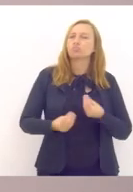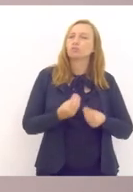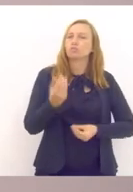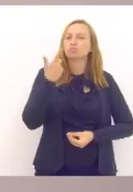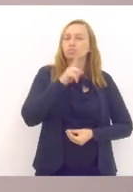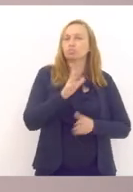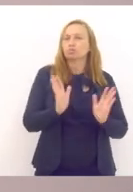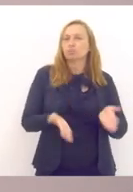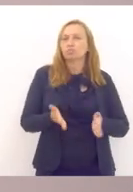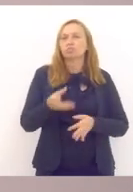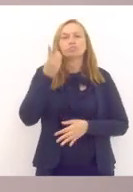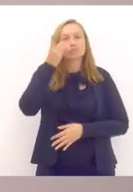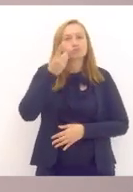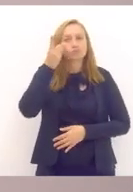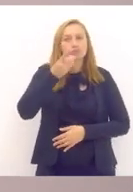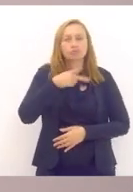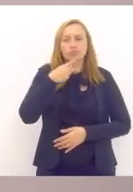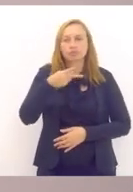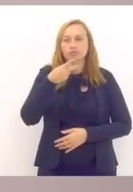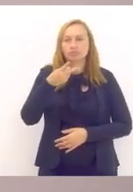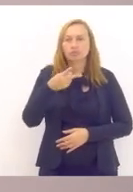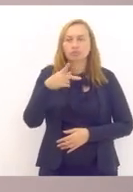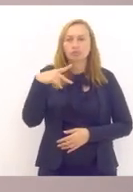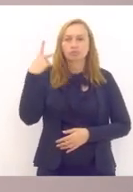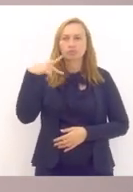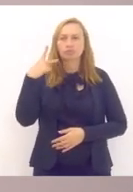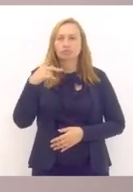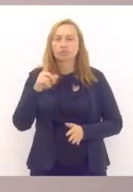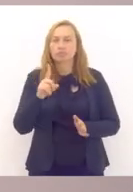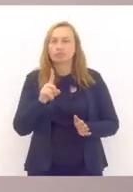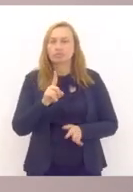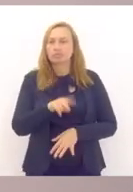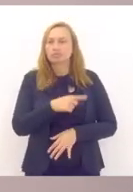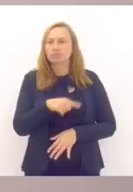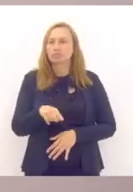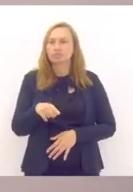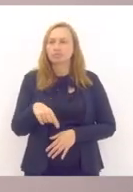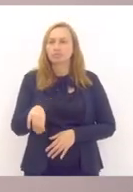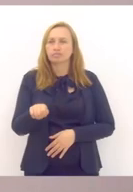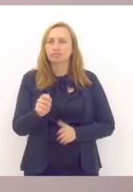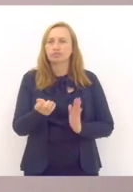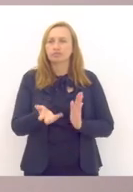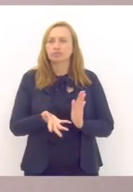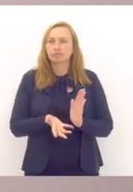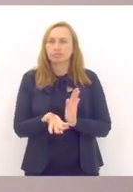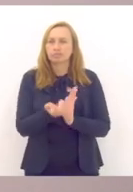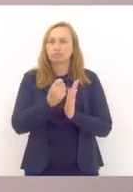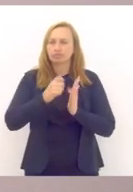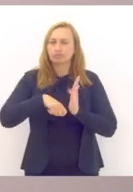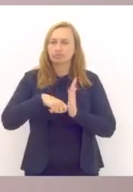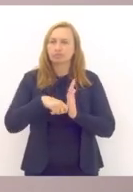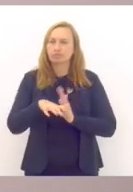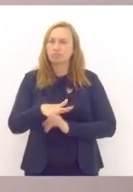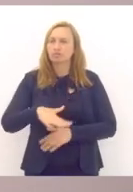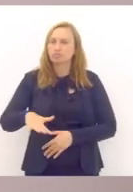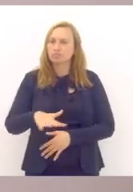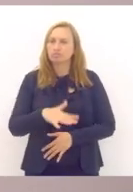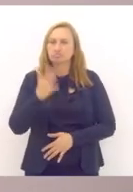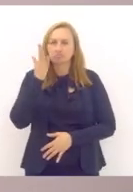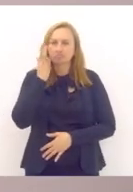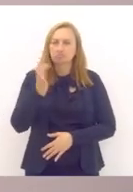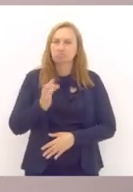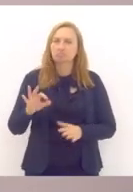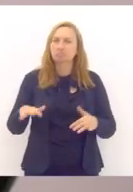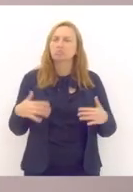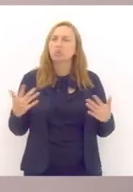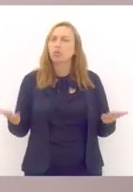hoje, deputado, falar em uma política de desoneração tributária num ambiente que a gente não sabe